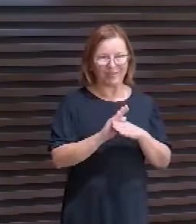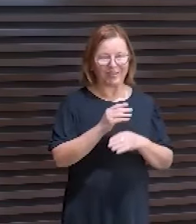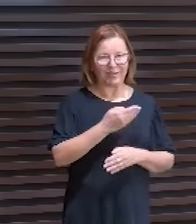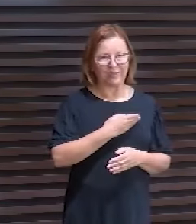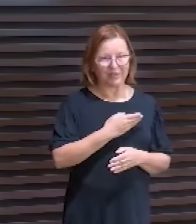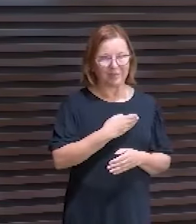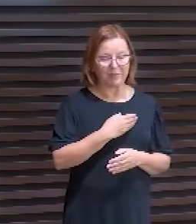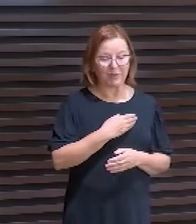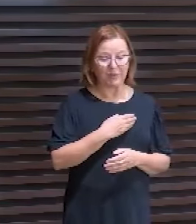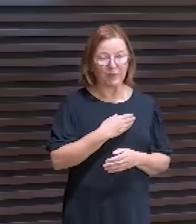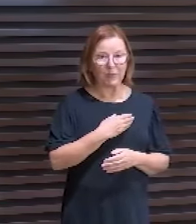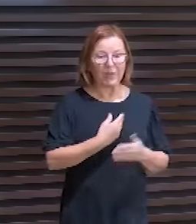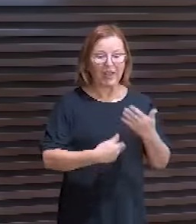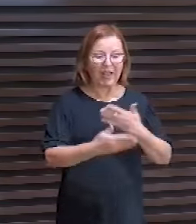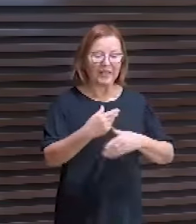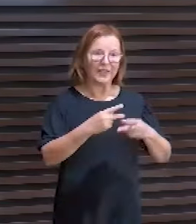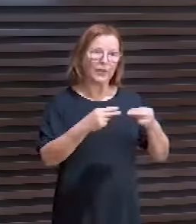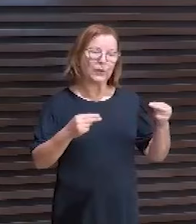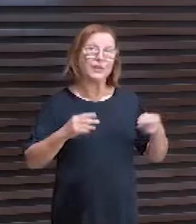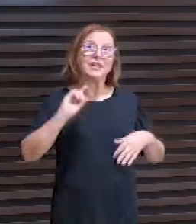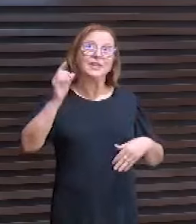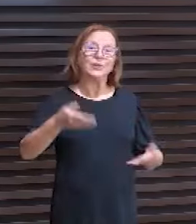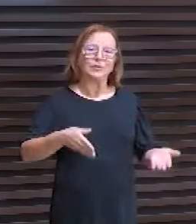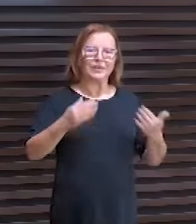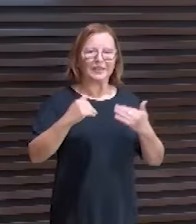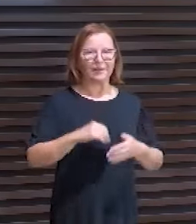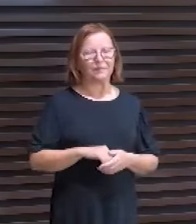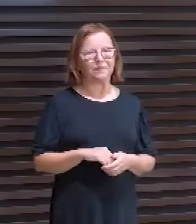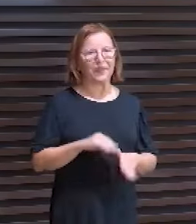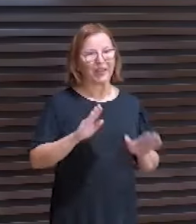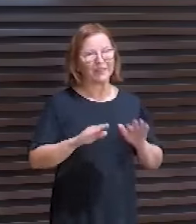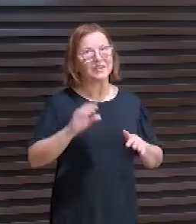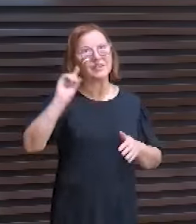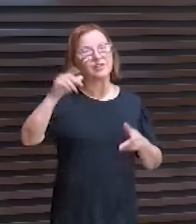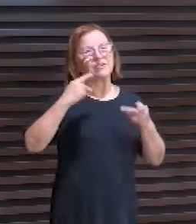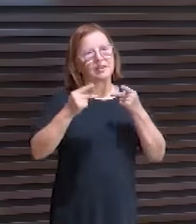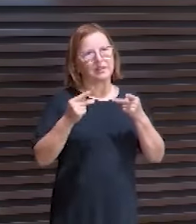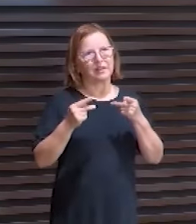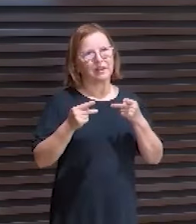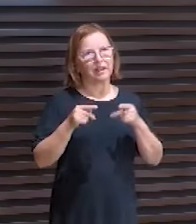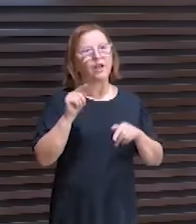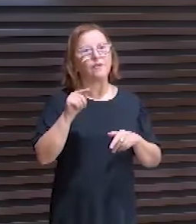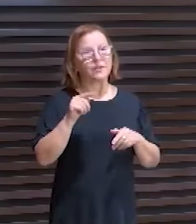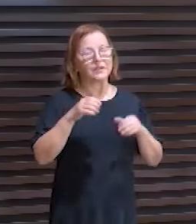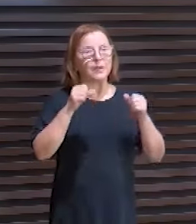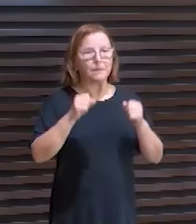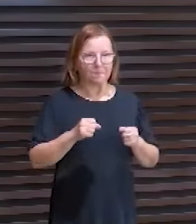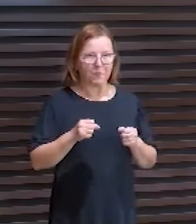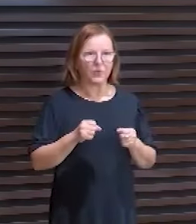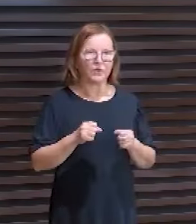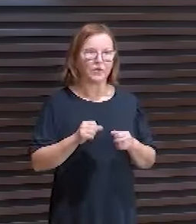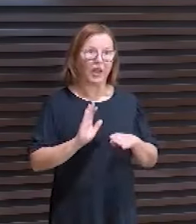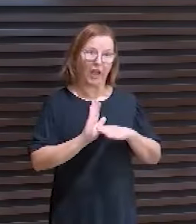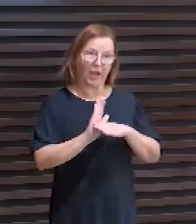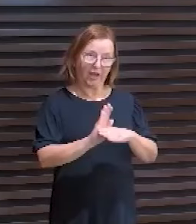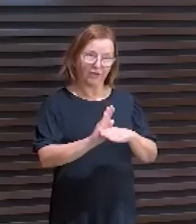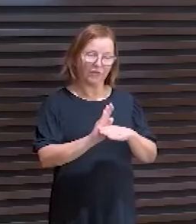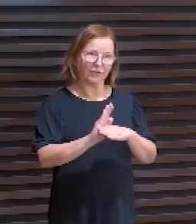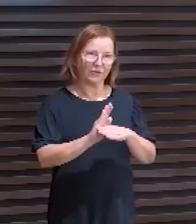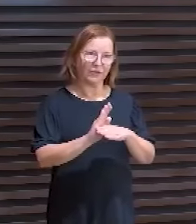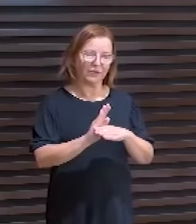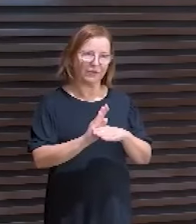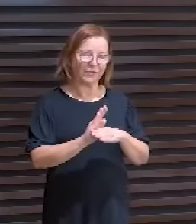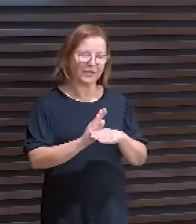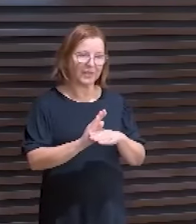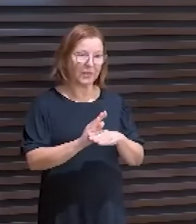dá muitas vezes deus fala assim você pode ofertar para uma pessoa e o teu egoísmo diz não mas